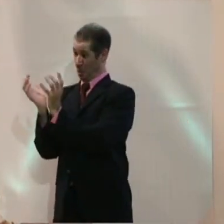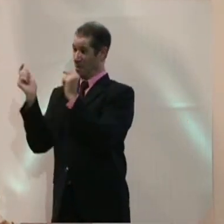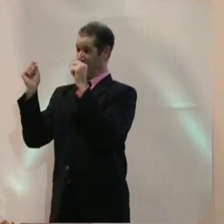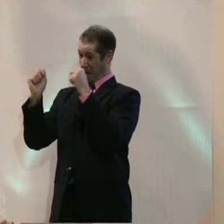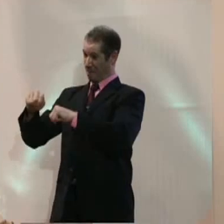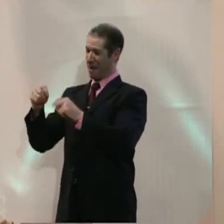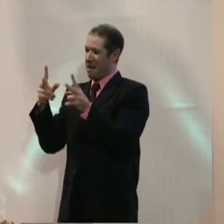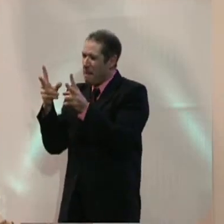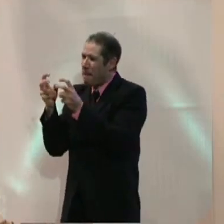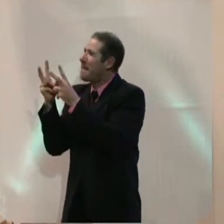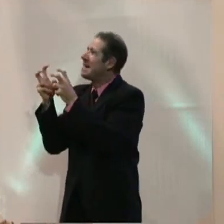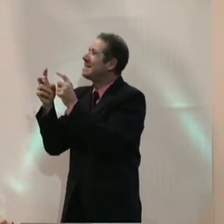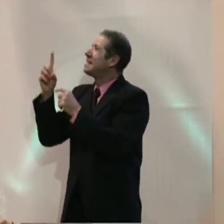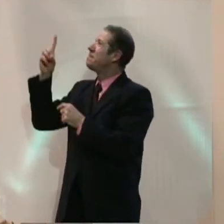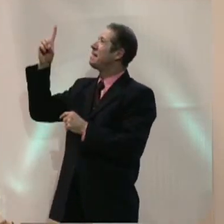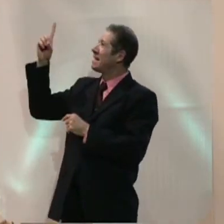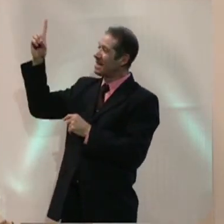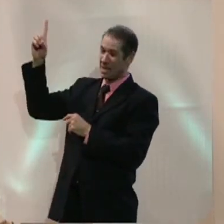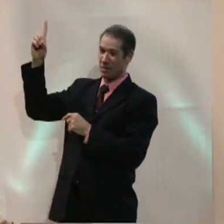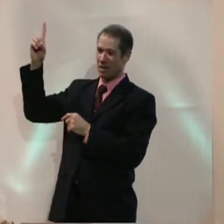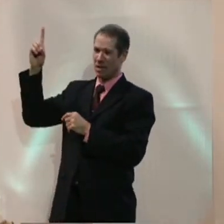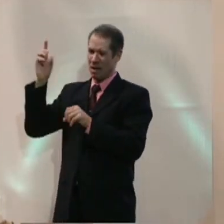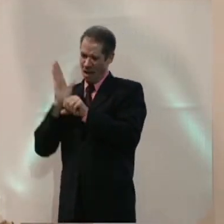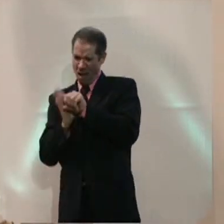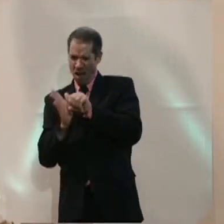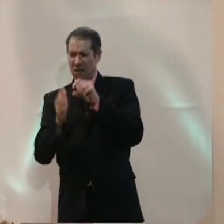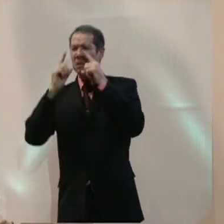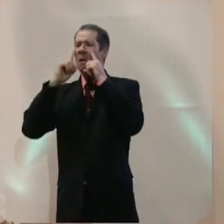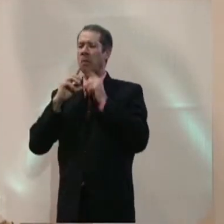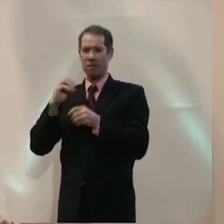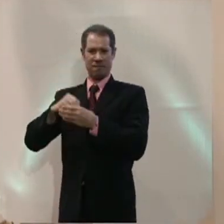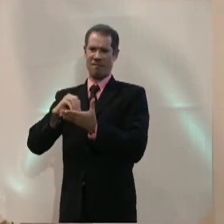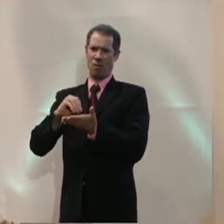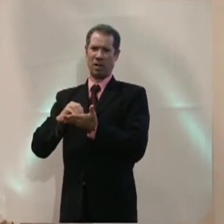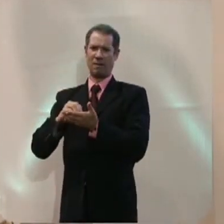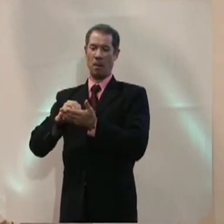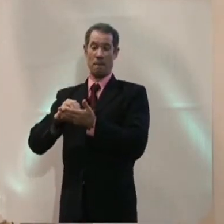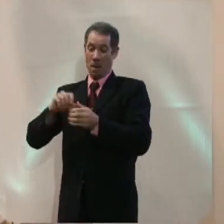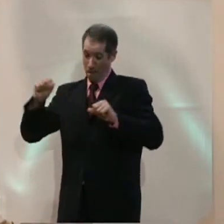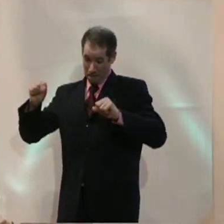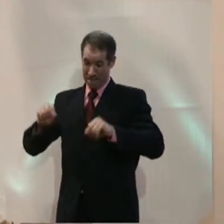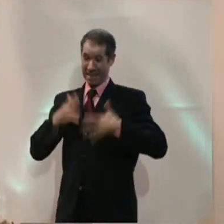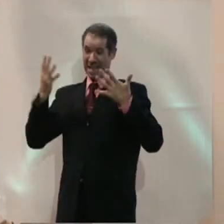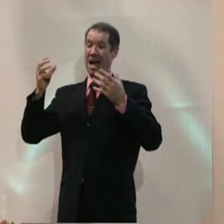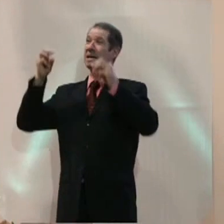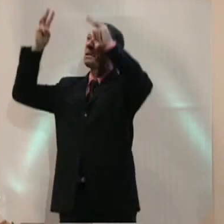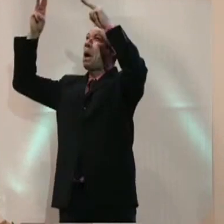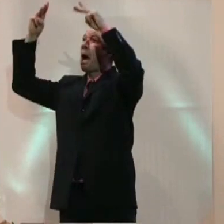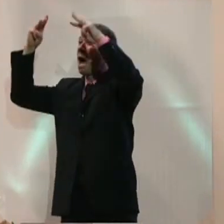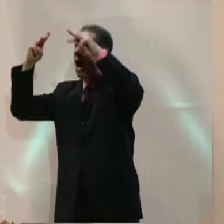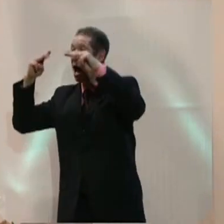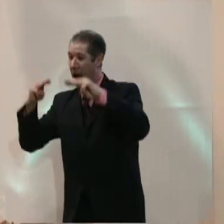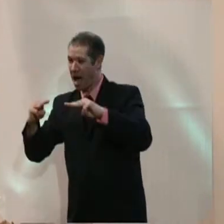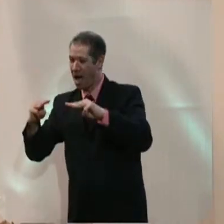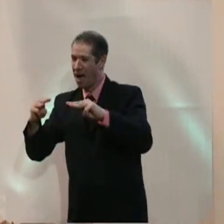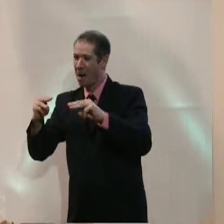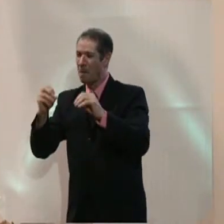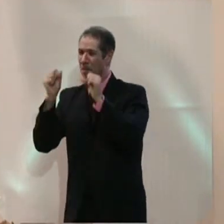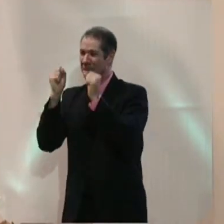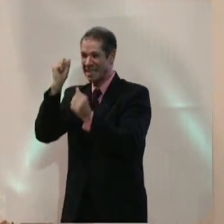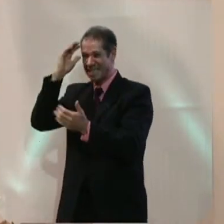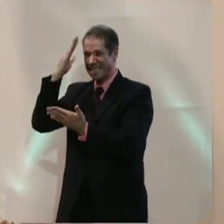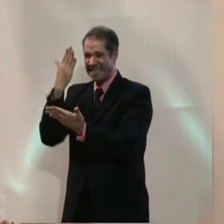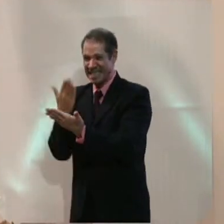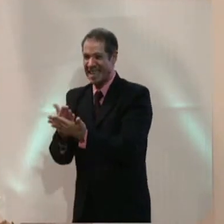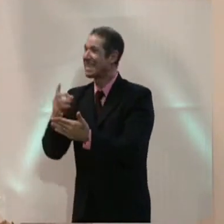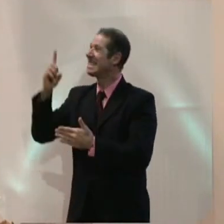de perceber, não as cebolas que faltavam, mas o milagre do pão que caía do céu, puderam crer que